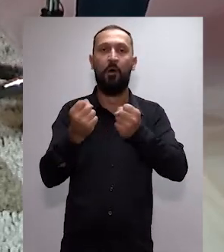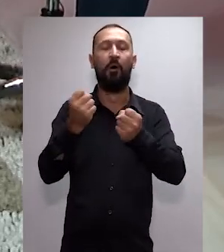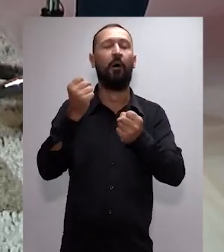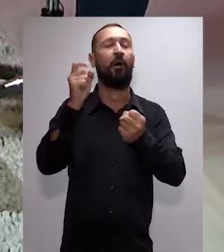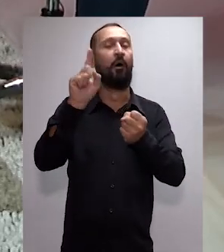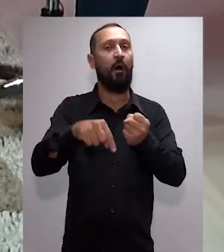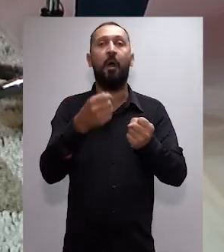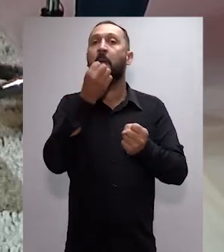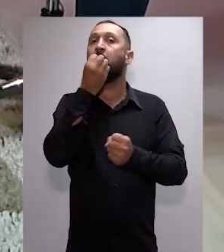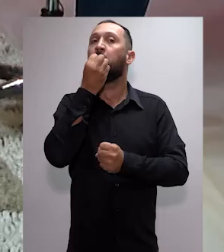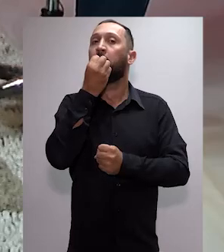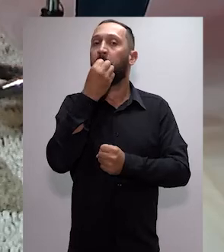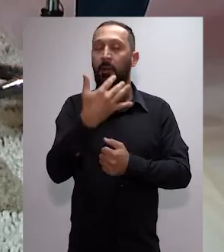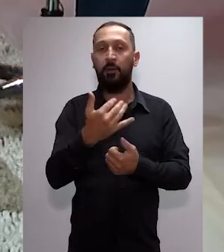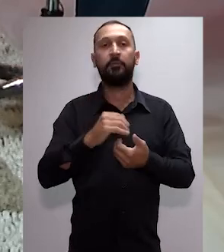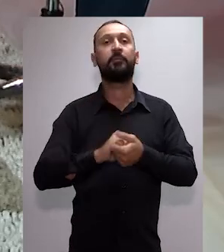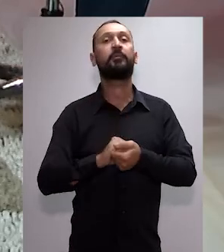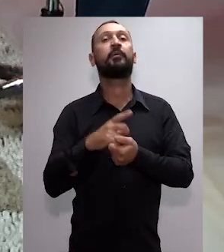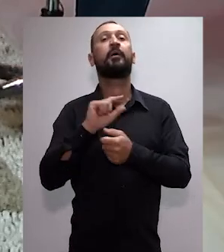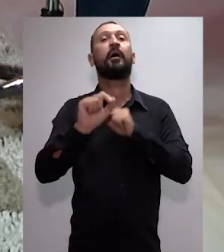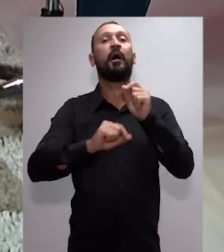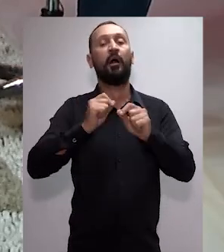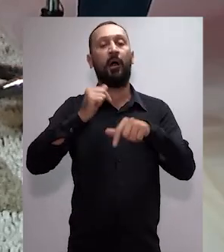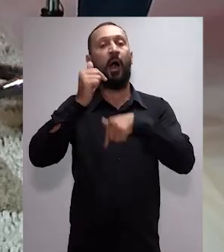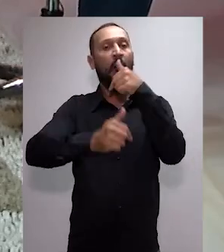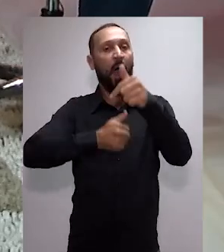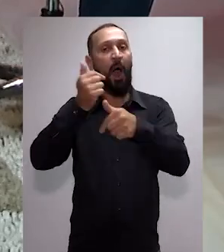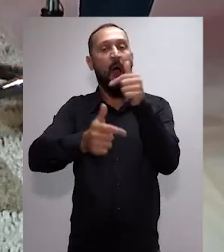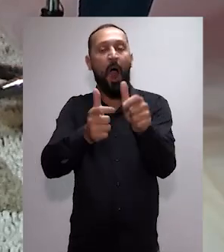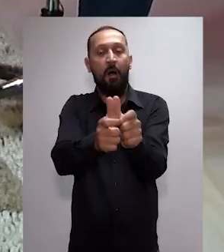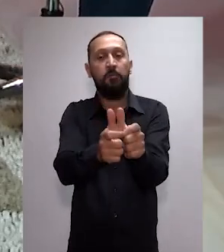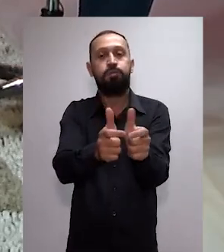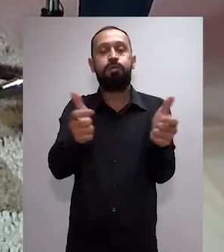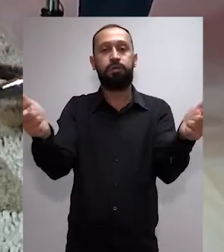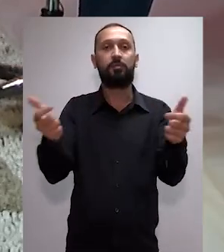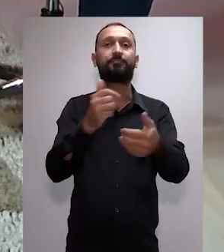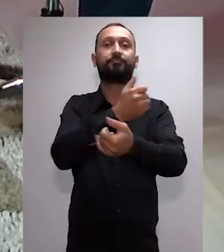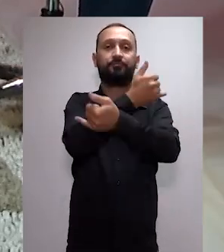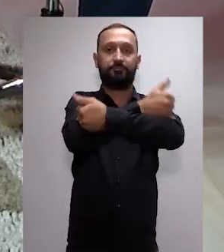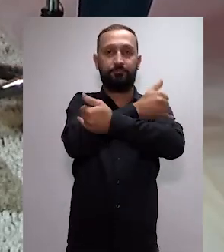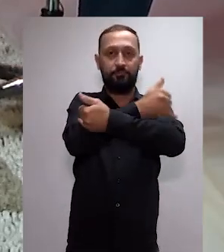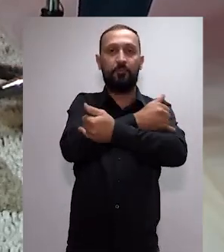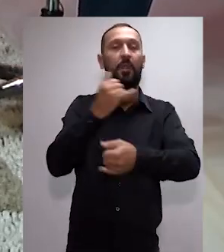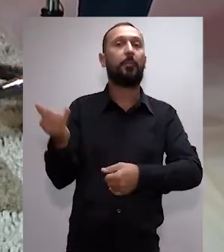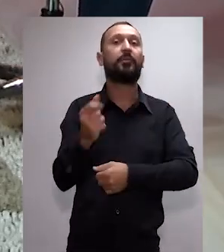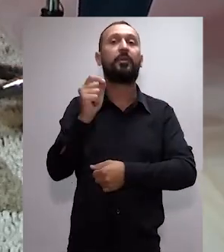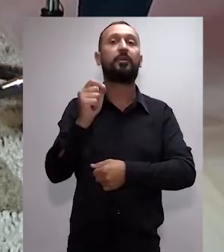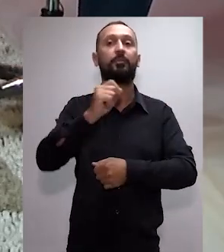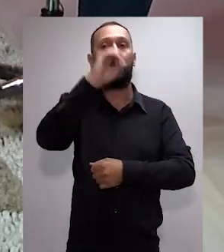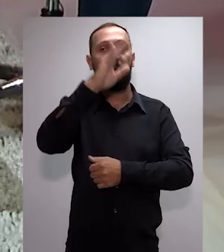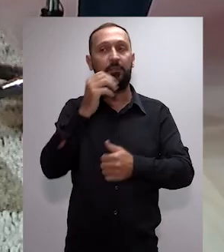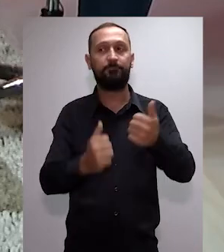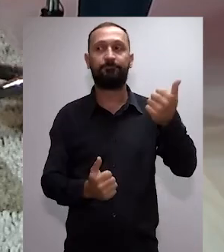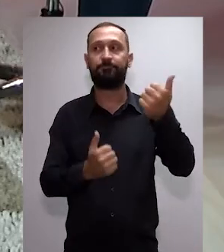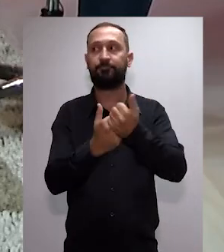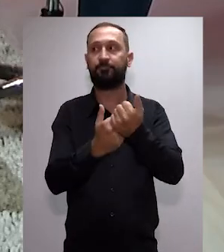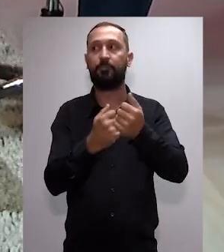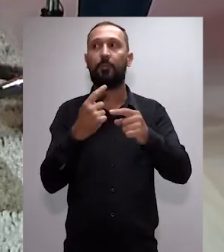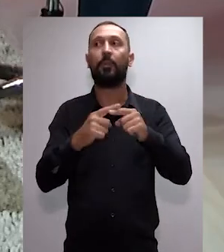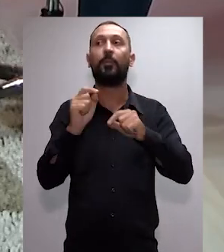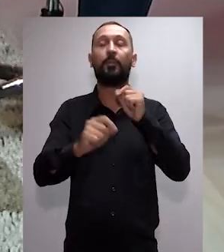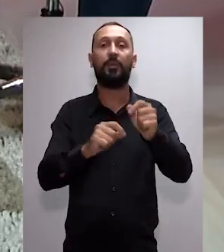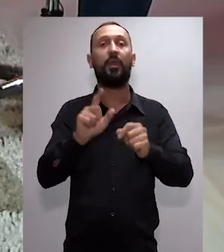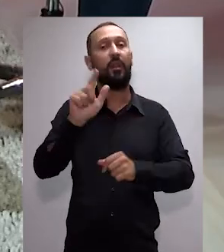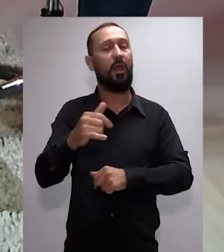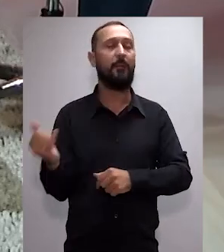uma profissão muito boa, onde o mercado de trabalho vem crescendo muito. É de grande valia, né? Para o Brasil, na verdade para o mundo, né? O